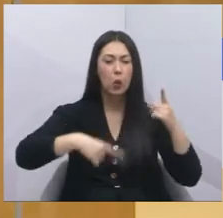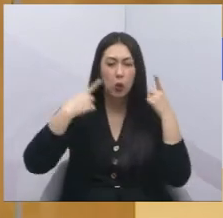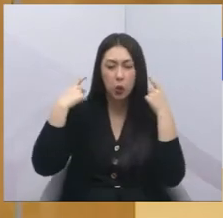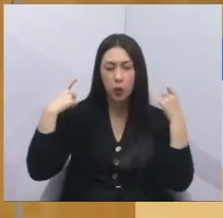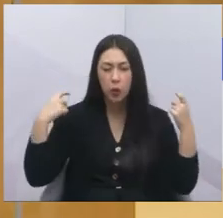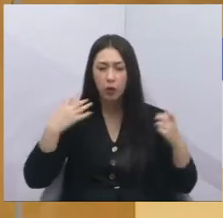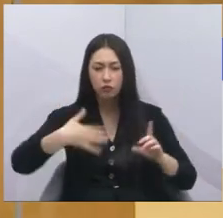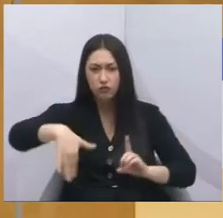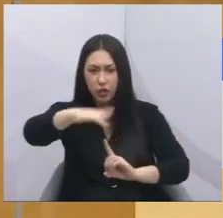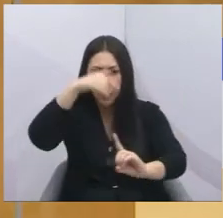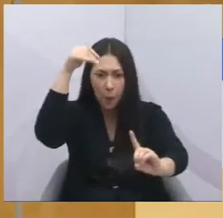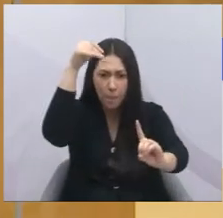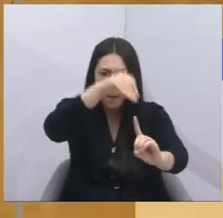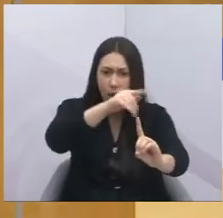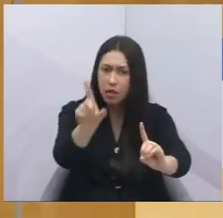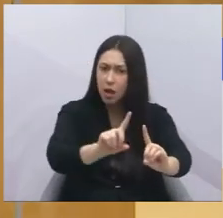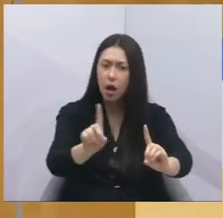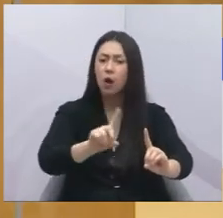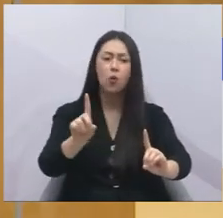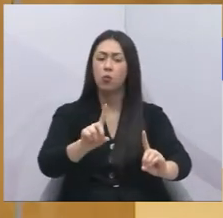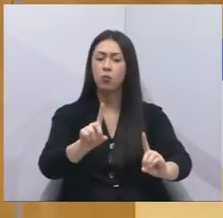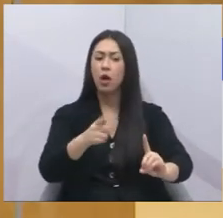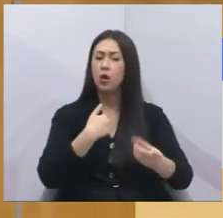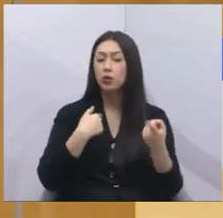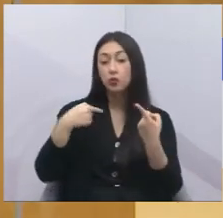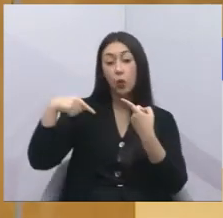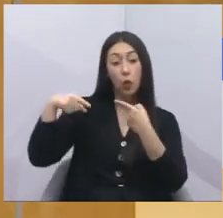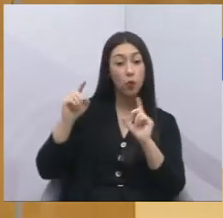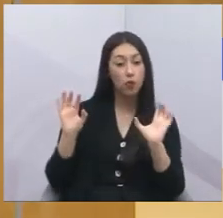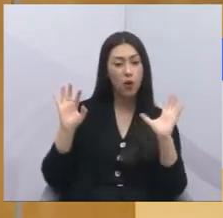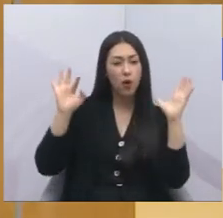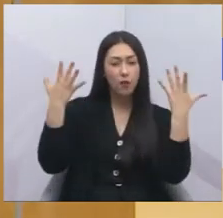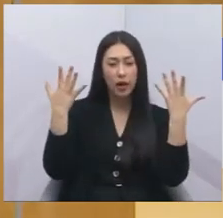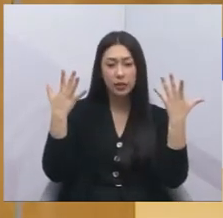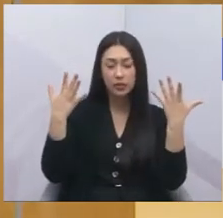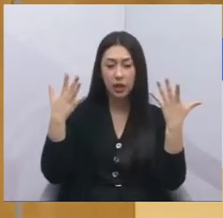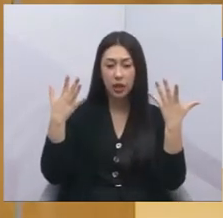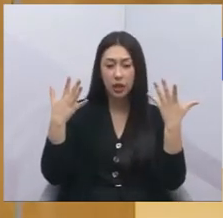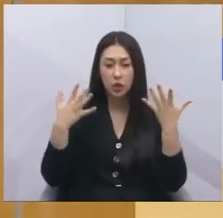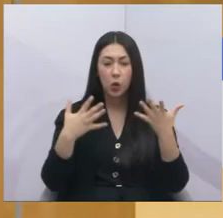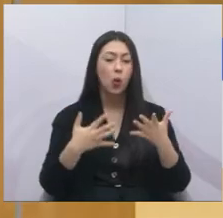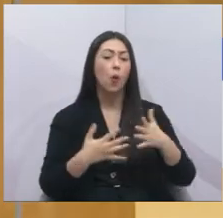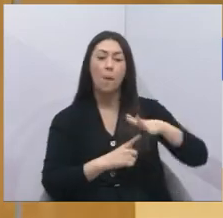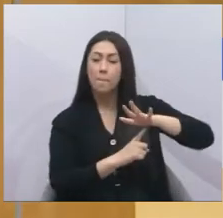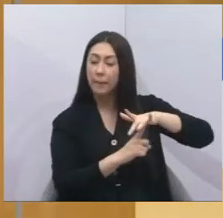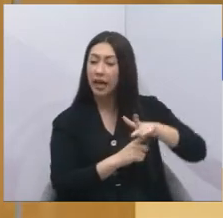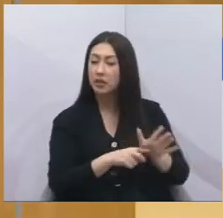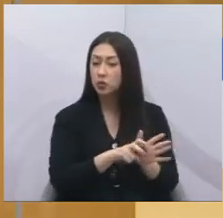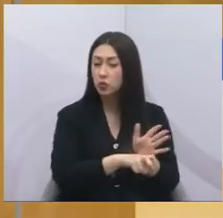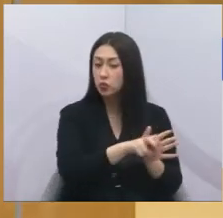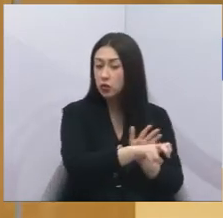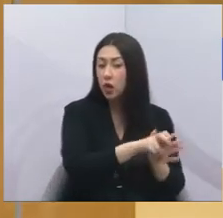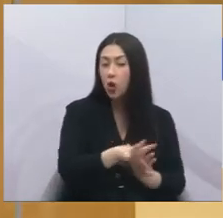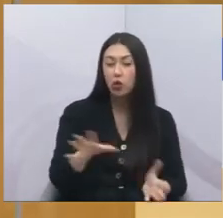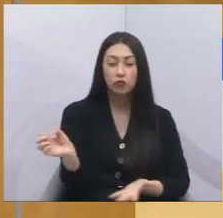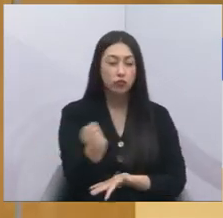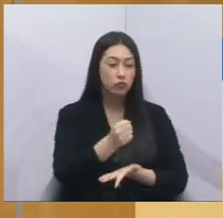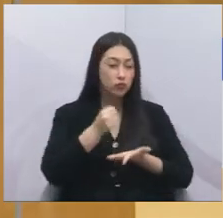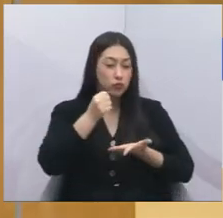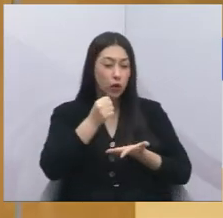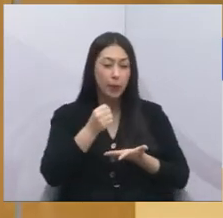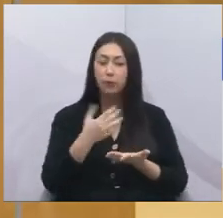Vocês não são culpados. Não tenho nada contra o evento que teve ali no Parque dos Trilhos sobre chope artesanal,